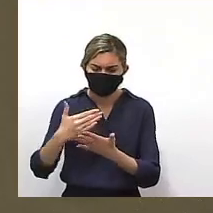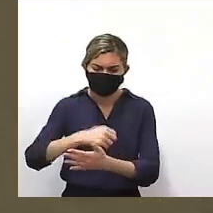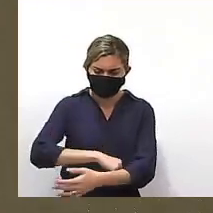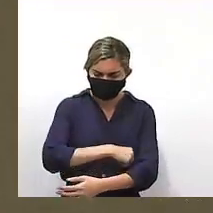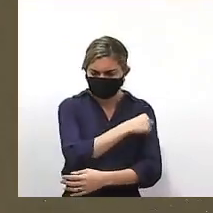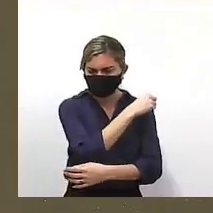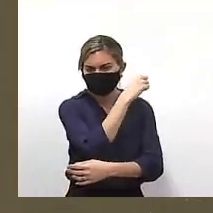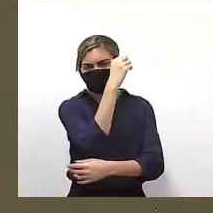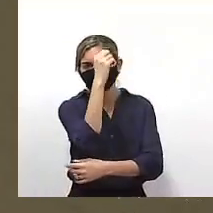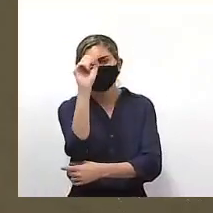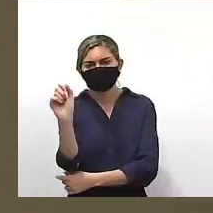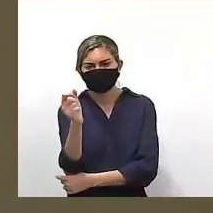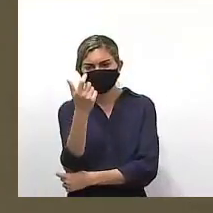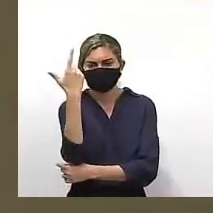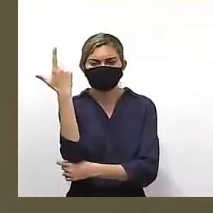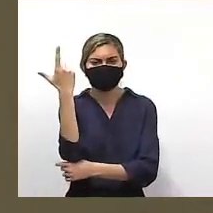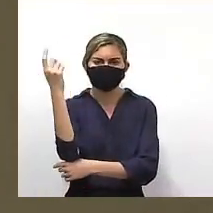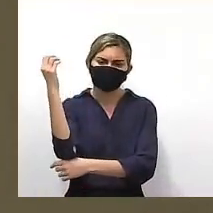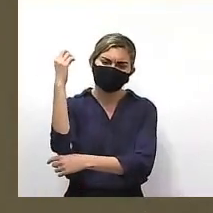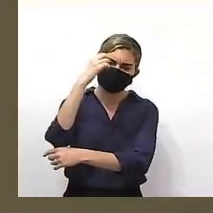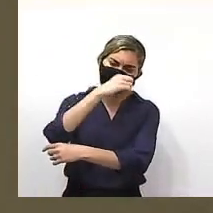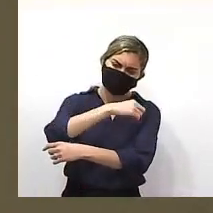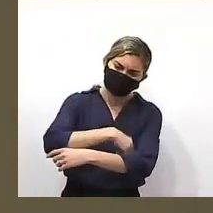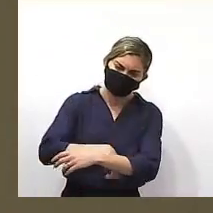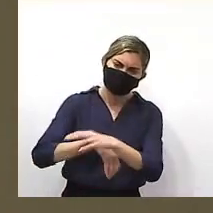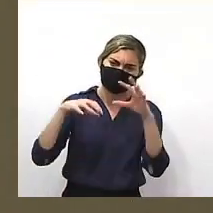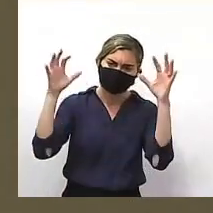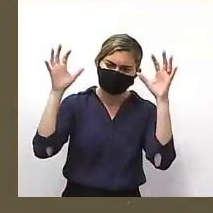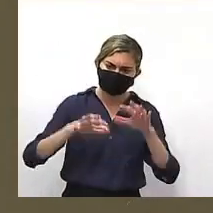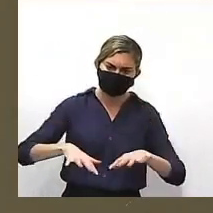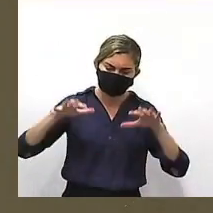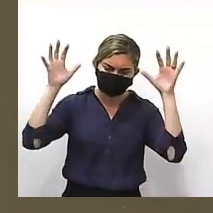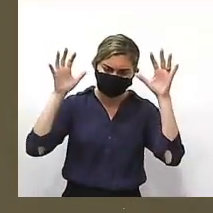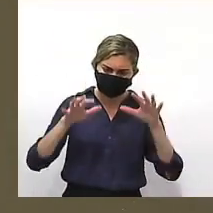macio e encerra-se ao som da chuva.